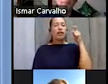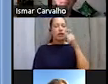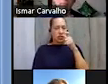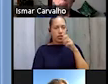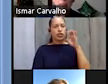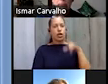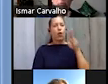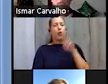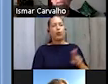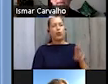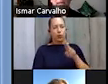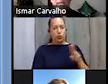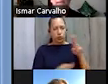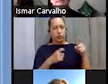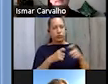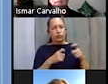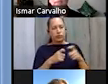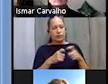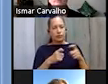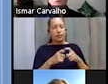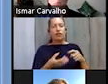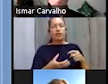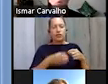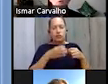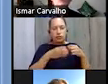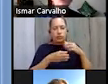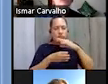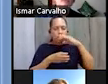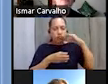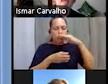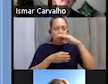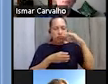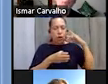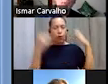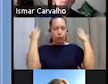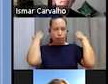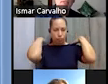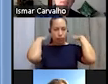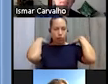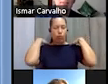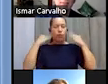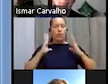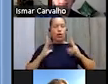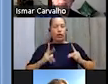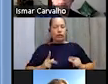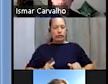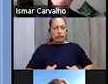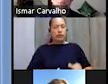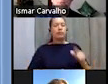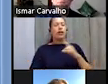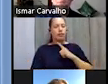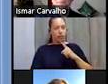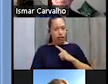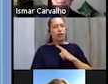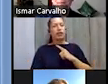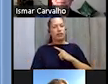medicinal, você inalar e limpar os pulmões quando está resfriado. Então, tem esse